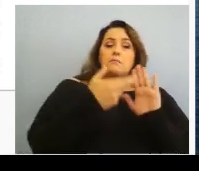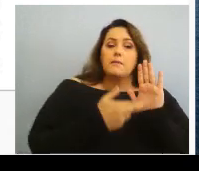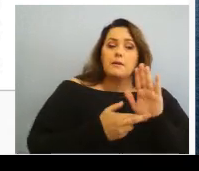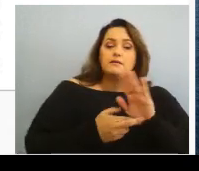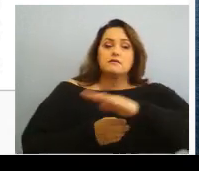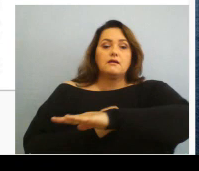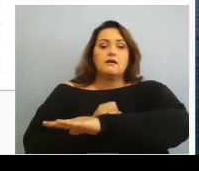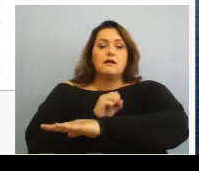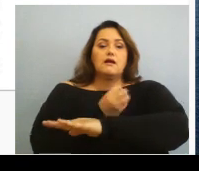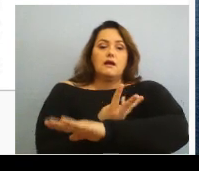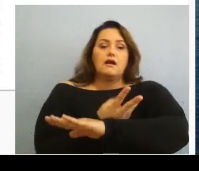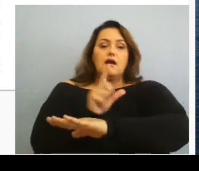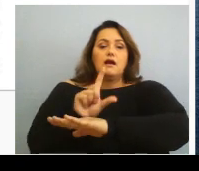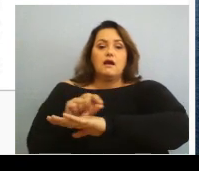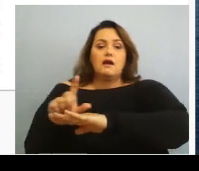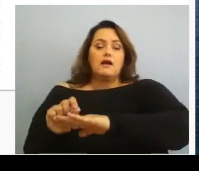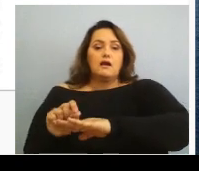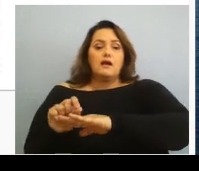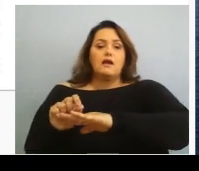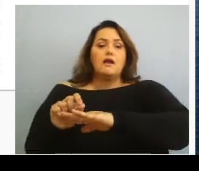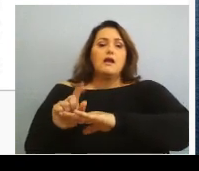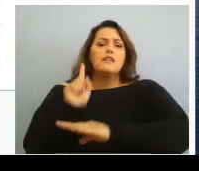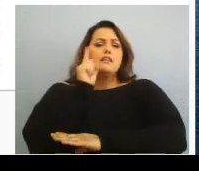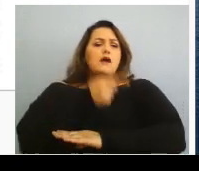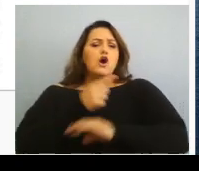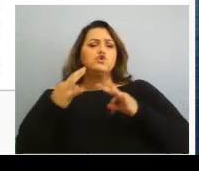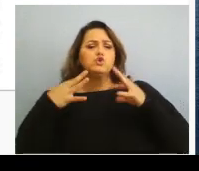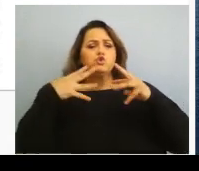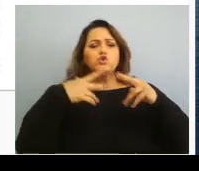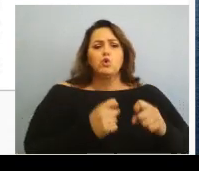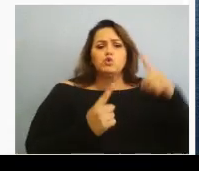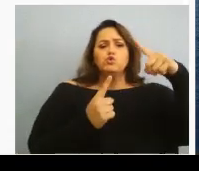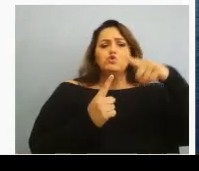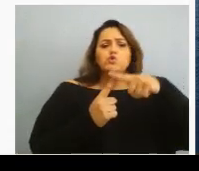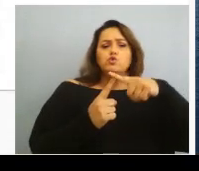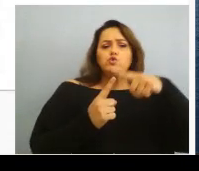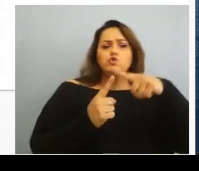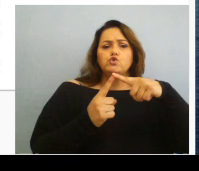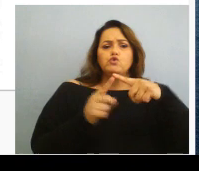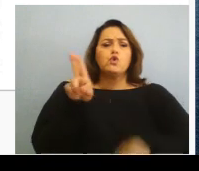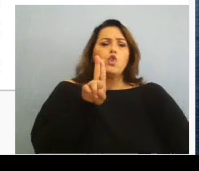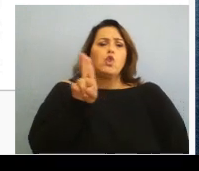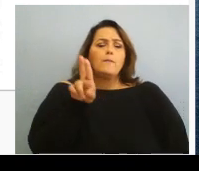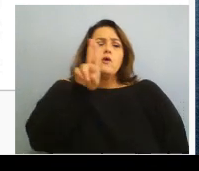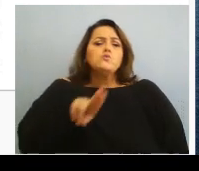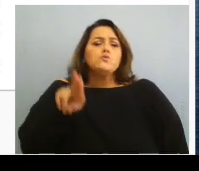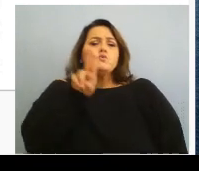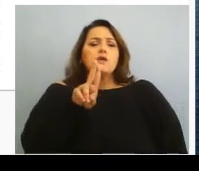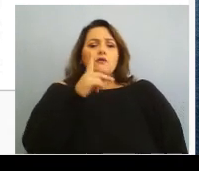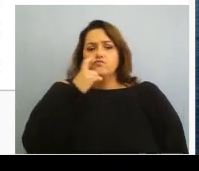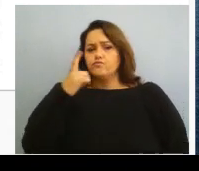de 2012, que define todas a nomenclatura que deve ser usada para todos os resíduos. Se você